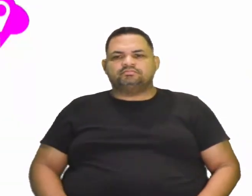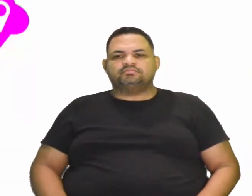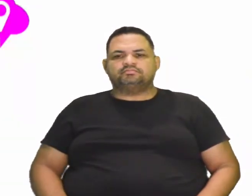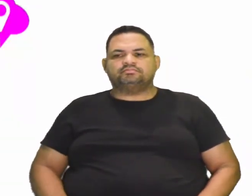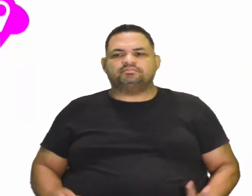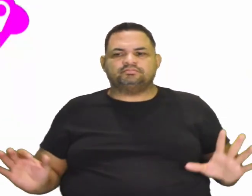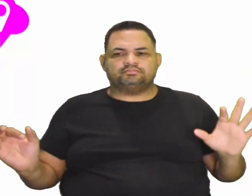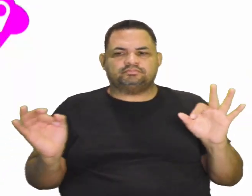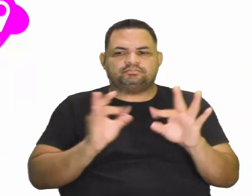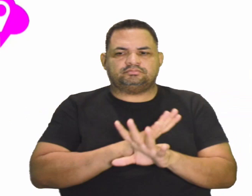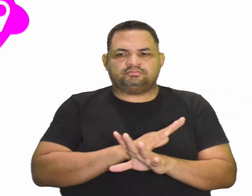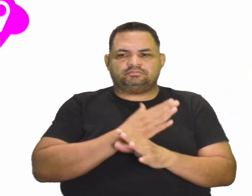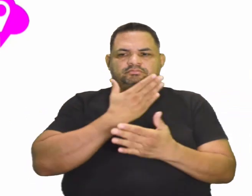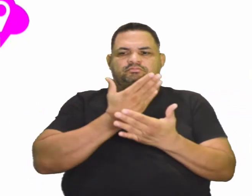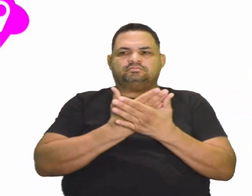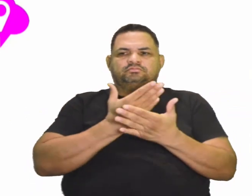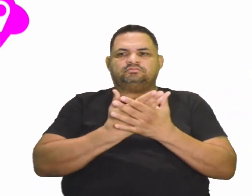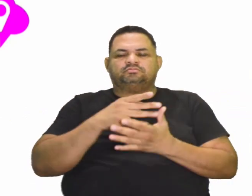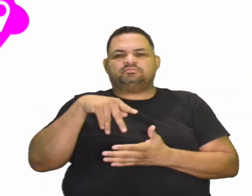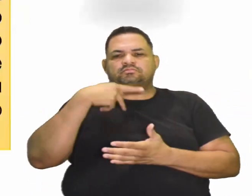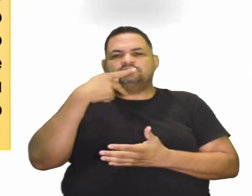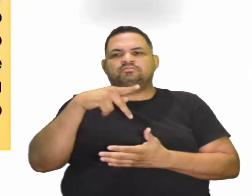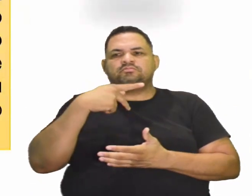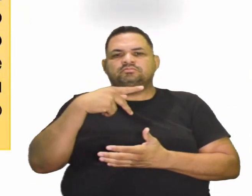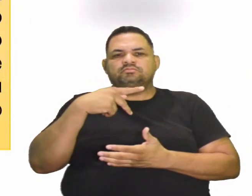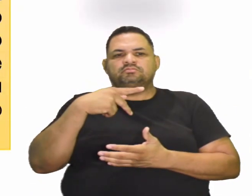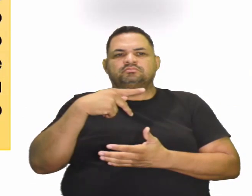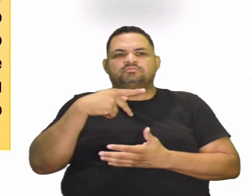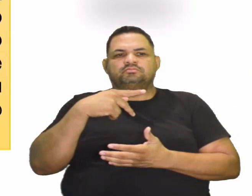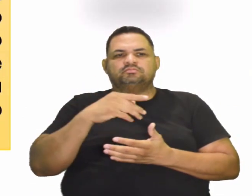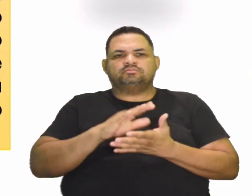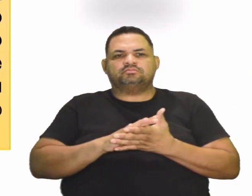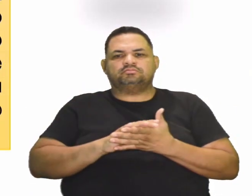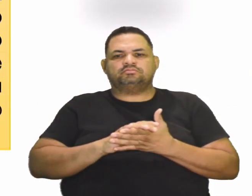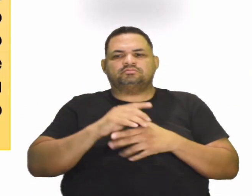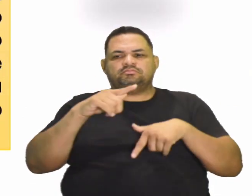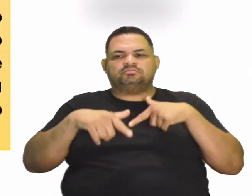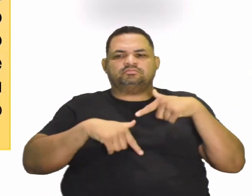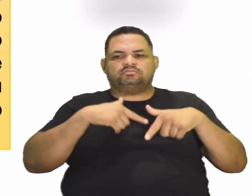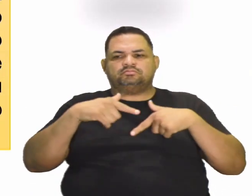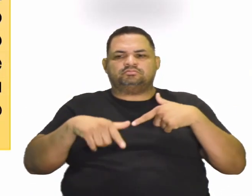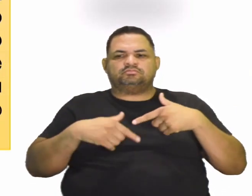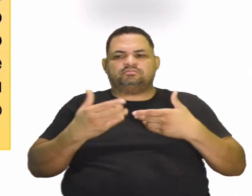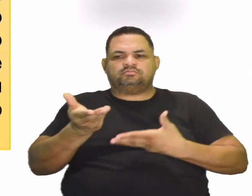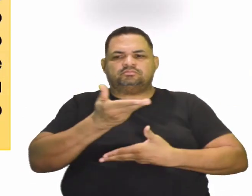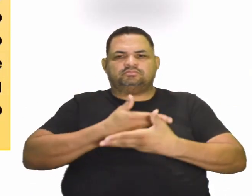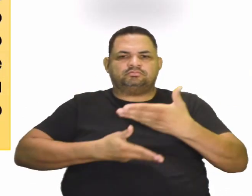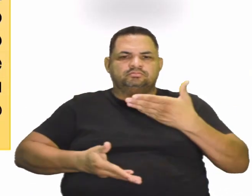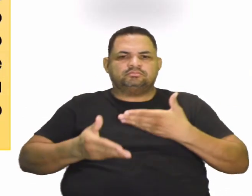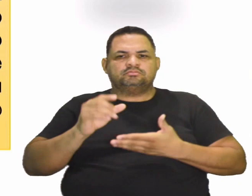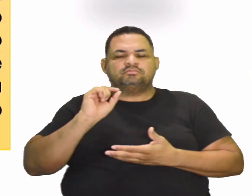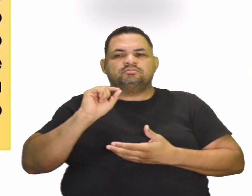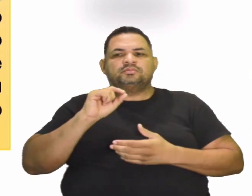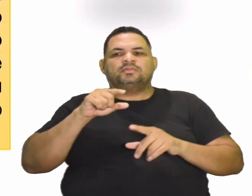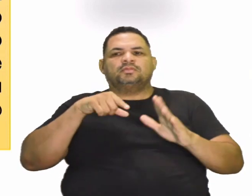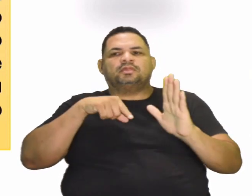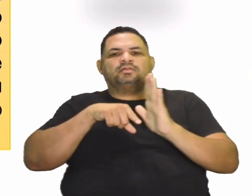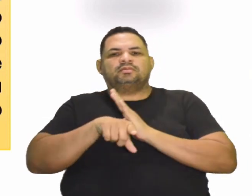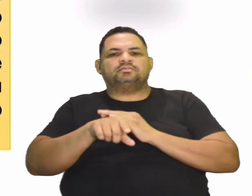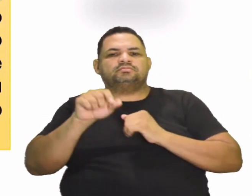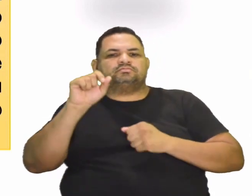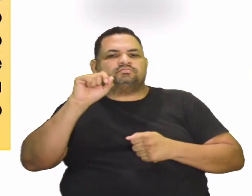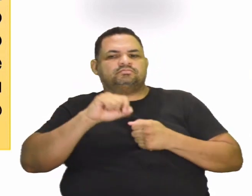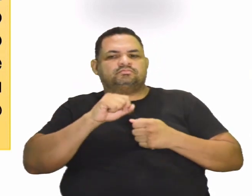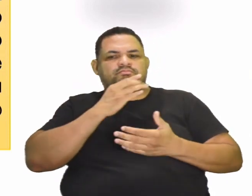concluindo já a nossa aula, vamos falar, então, da nossa atividade interativa, que foi uma pergunta que eu fiz no início da